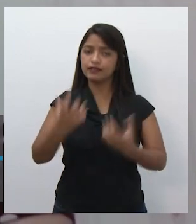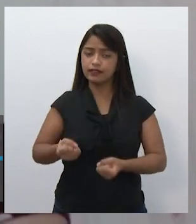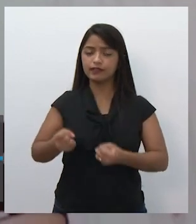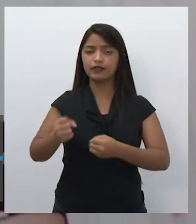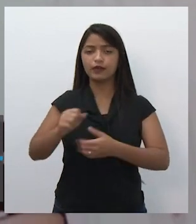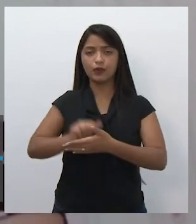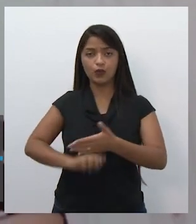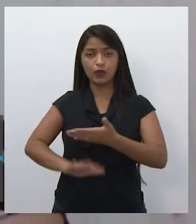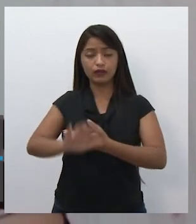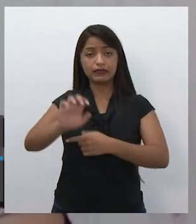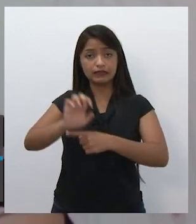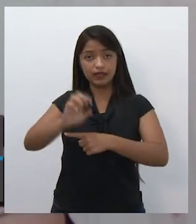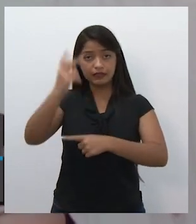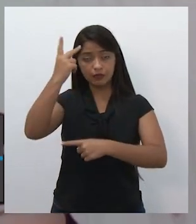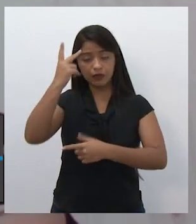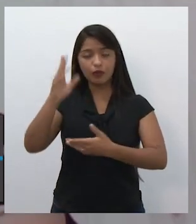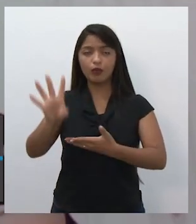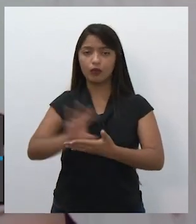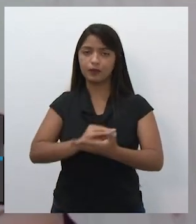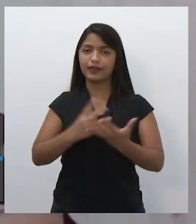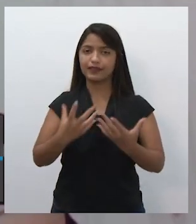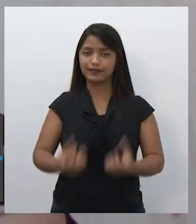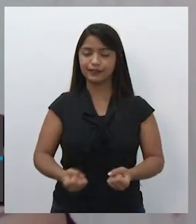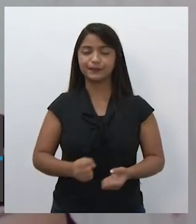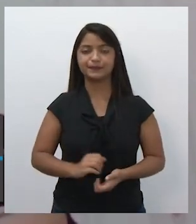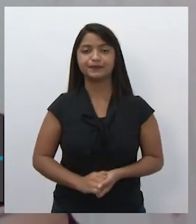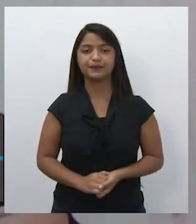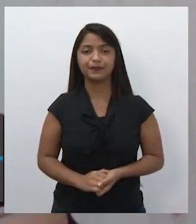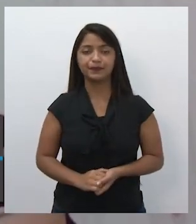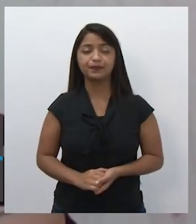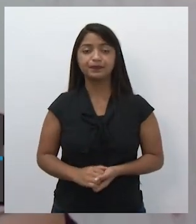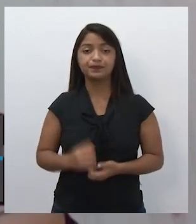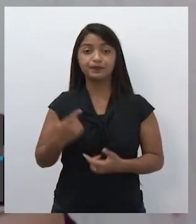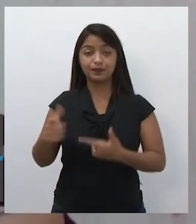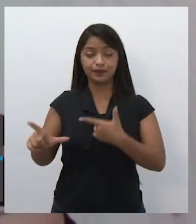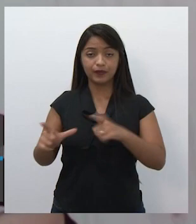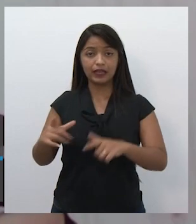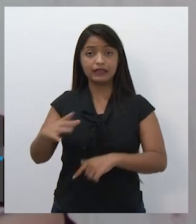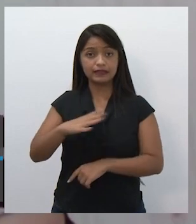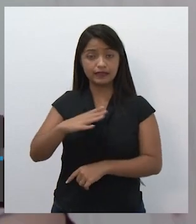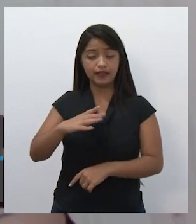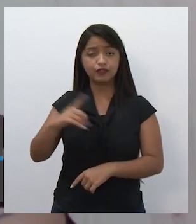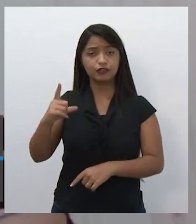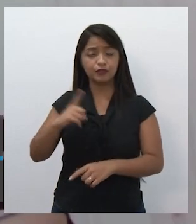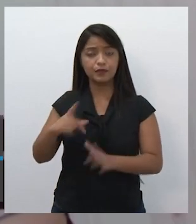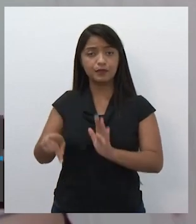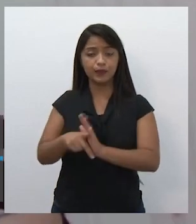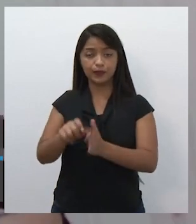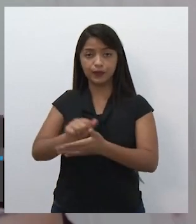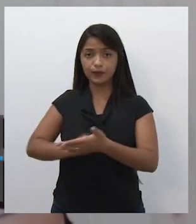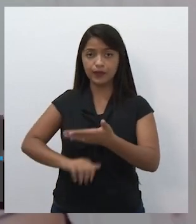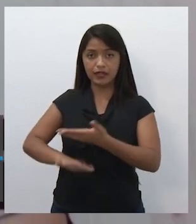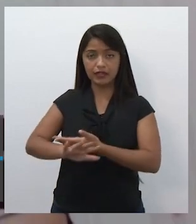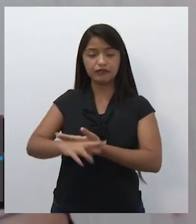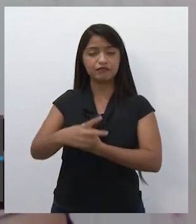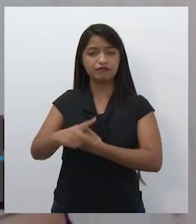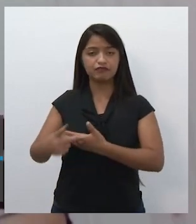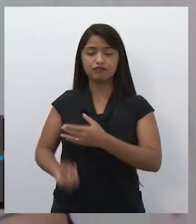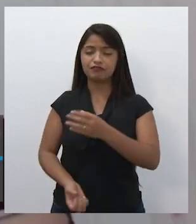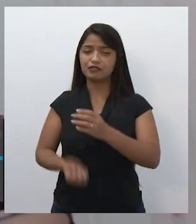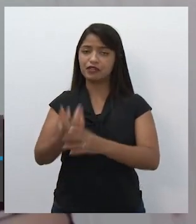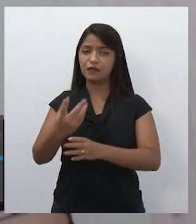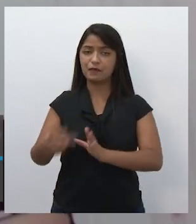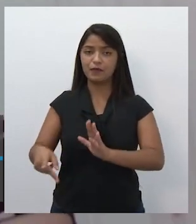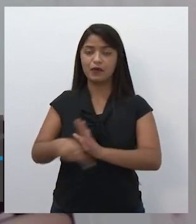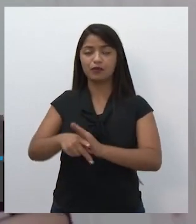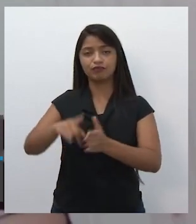os municípios que têm sistema próprio, constroem seus próprios documentos, todos eles à luz